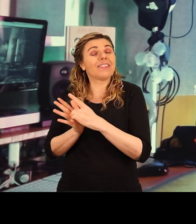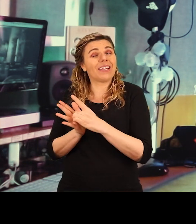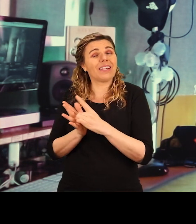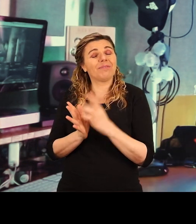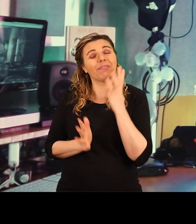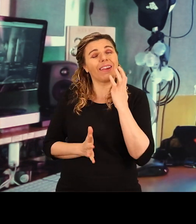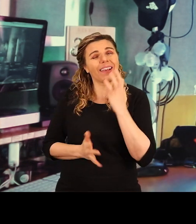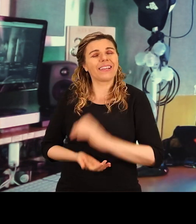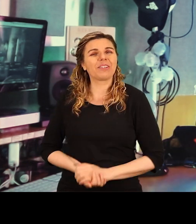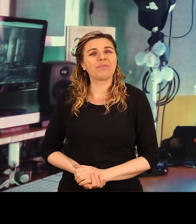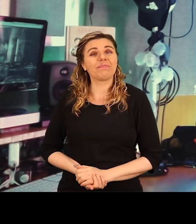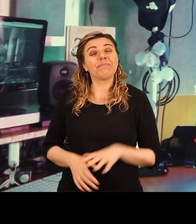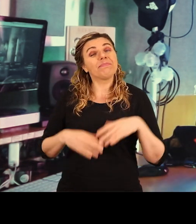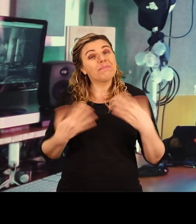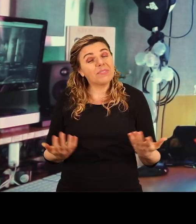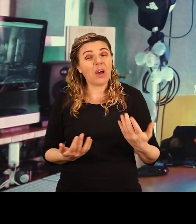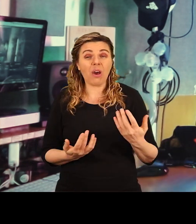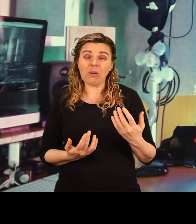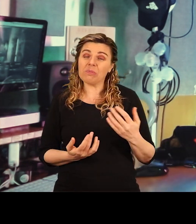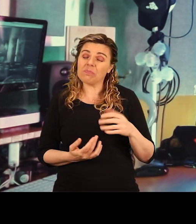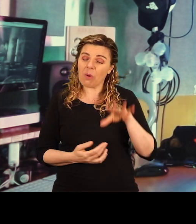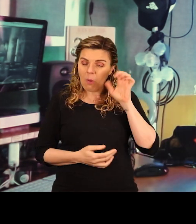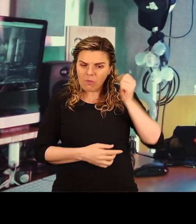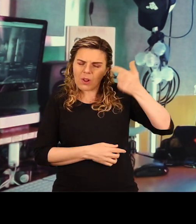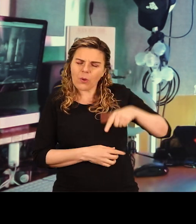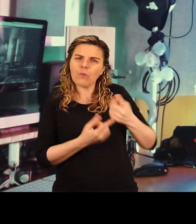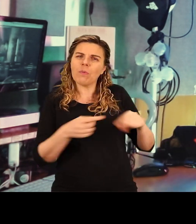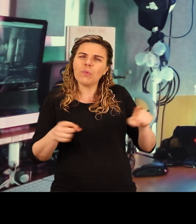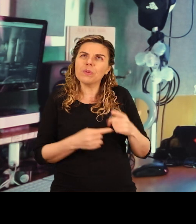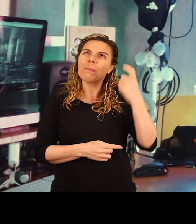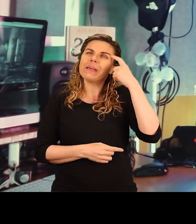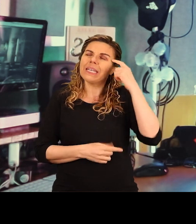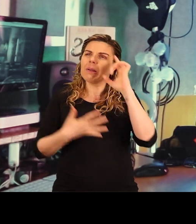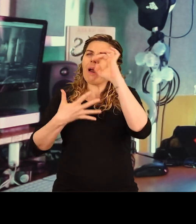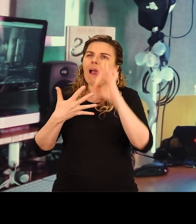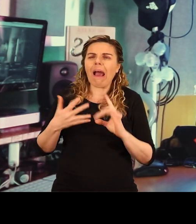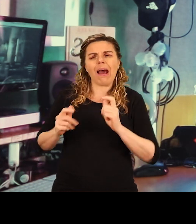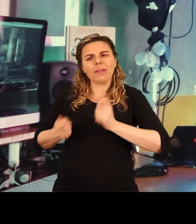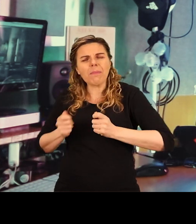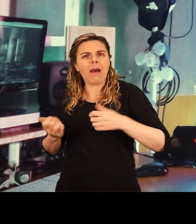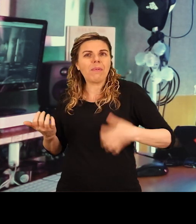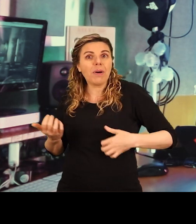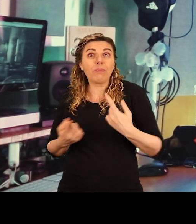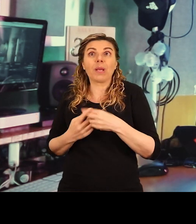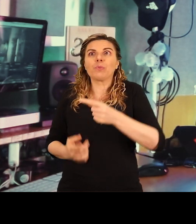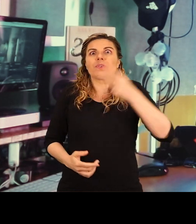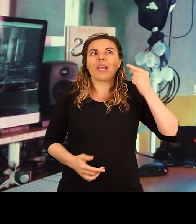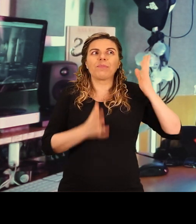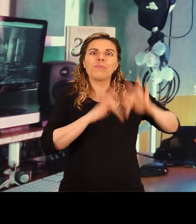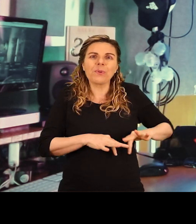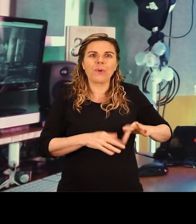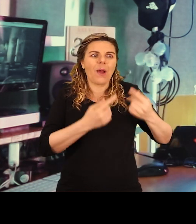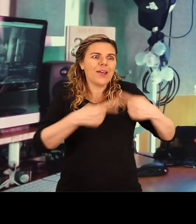legal. Então, depois de ouvir tudo de novo, pensando sobre as instrumentações, né? Até porque, como faz um tempo que a gente